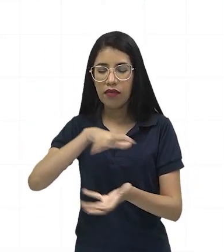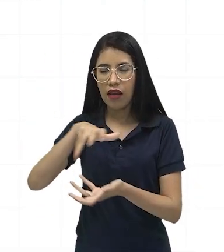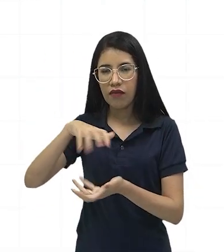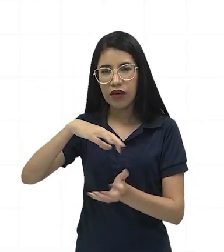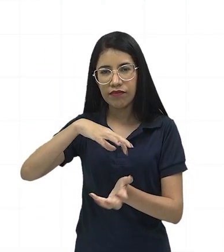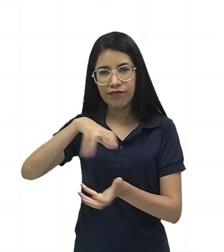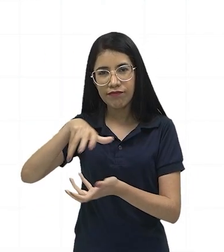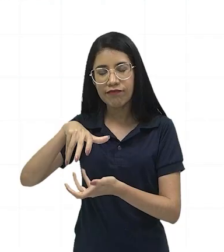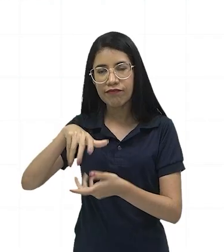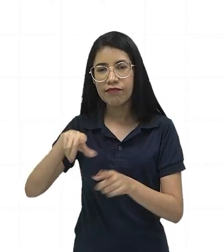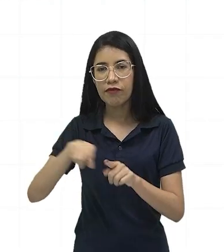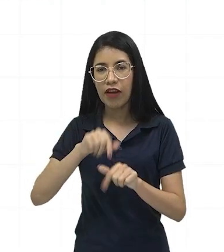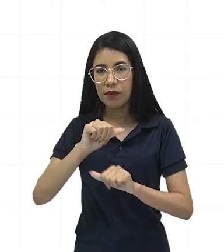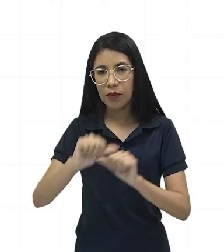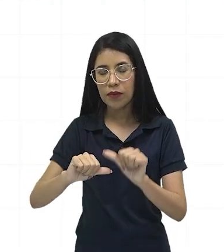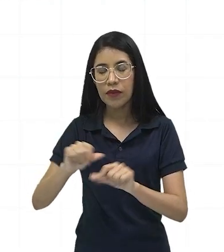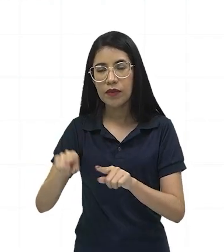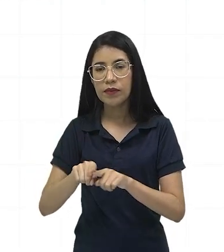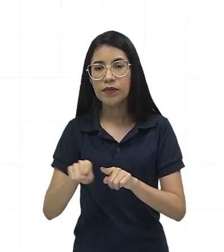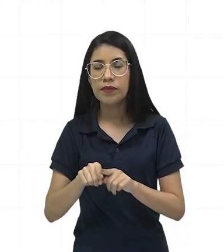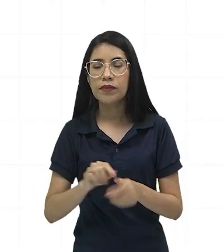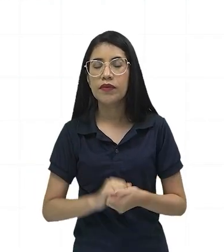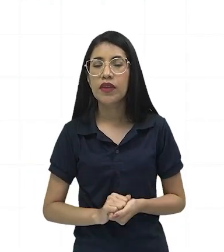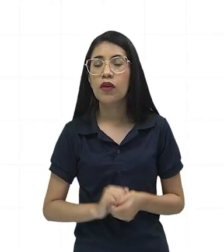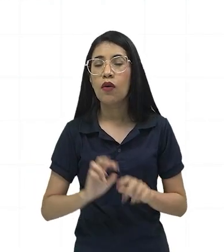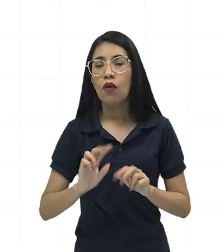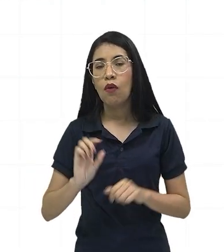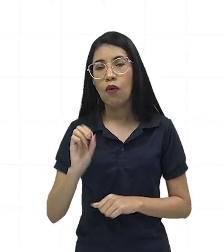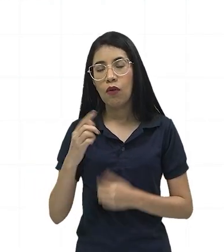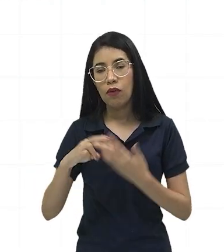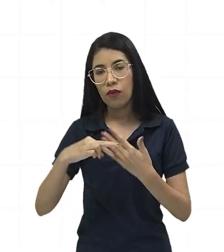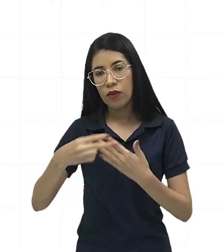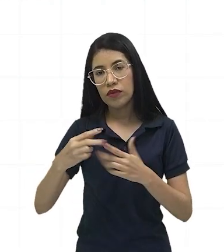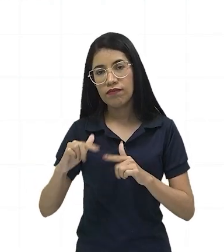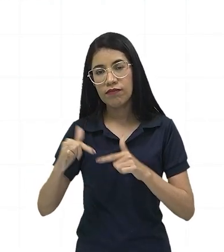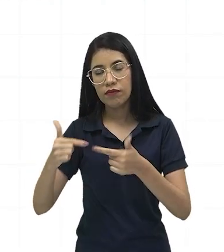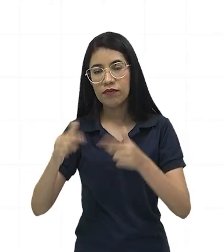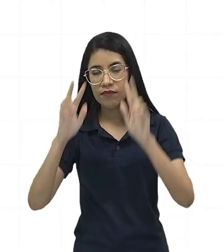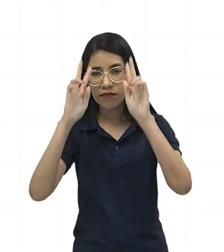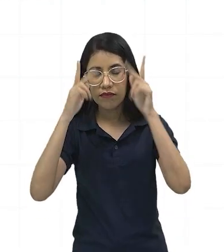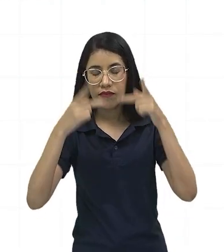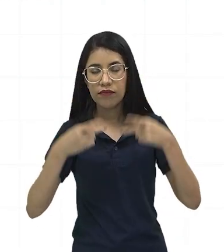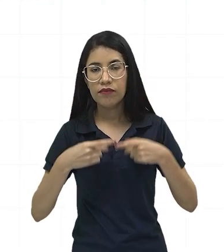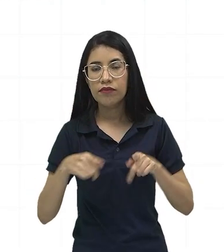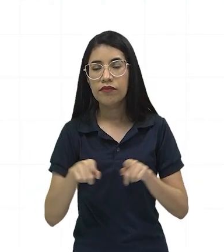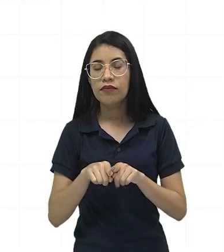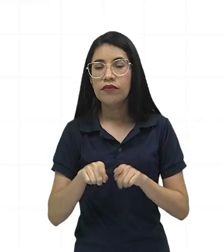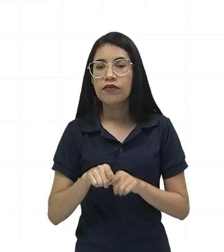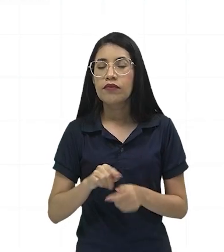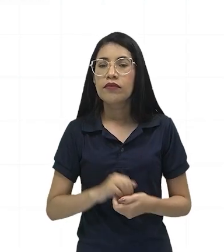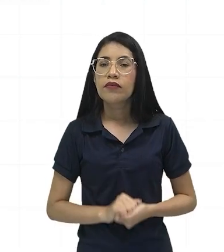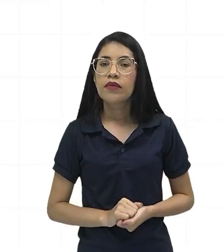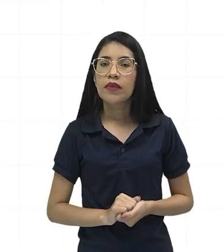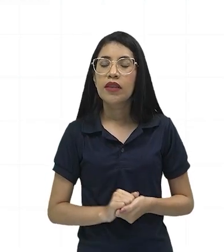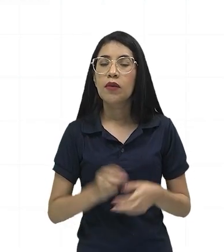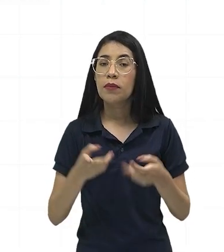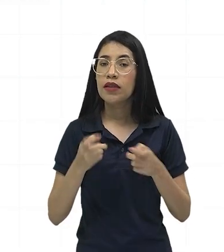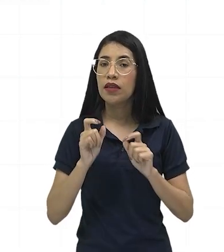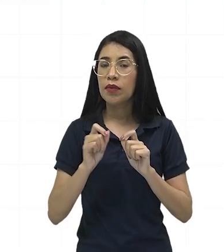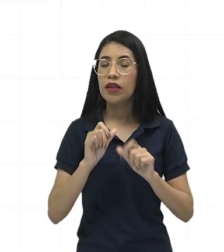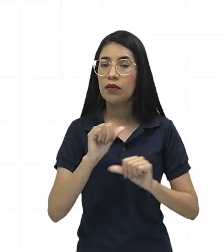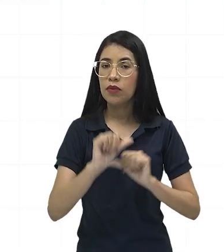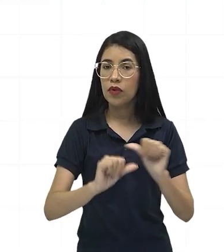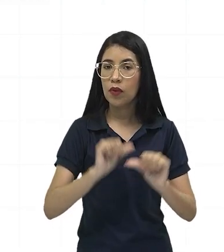ser consequências das atividades humanas, tá? Então vejam aí que nós temos mudanças